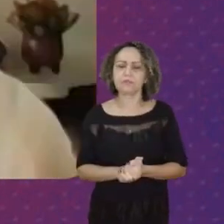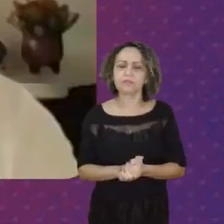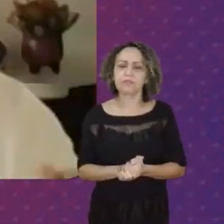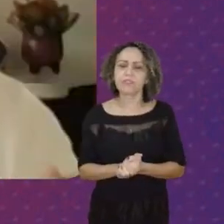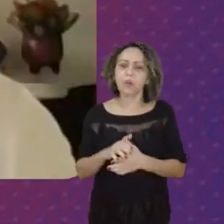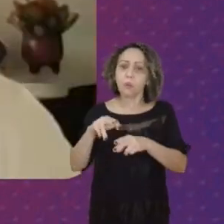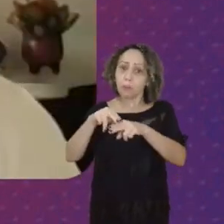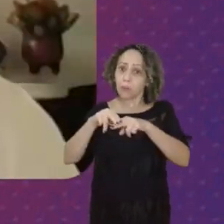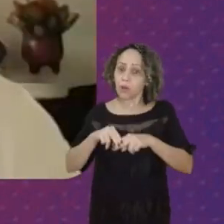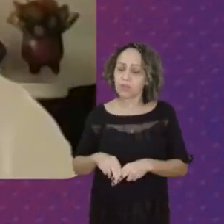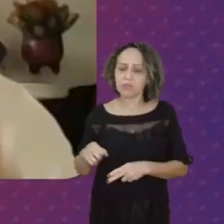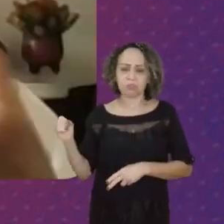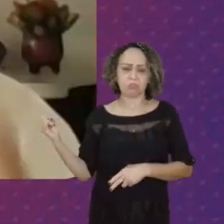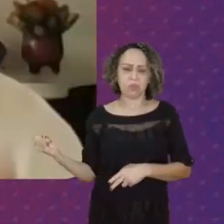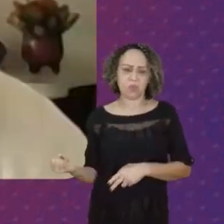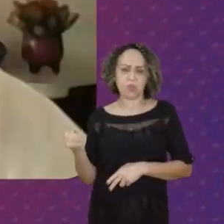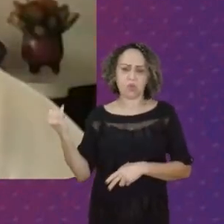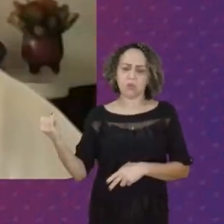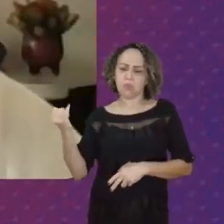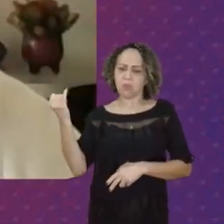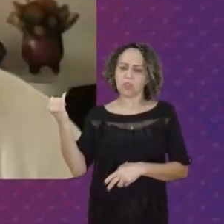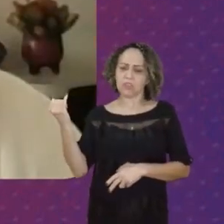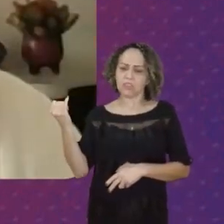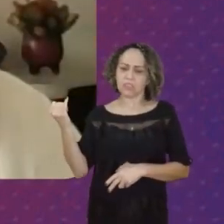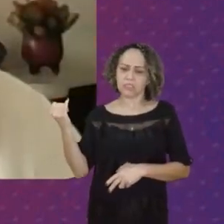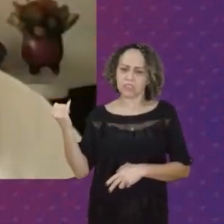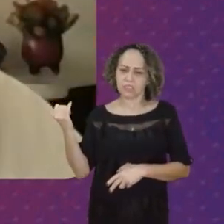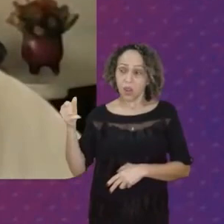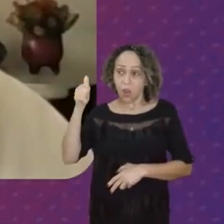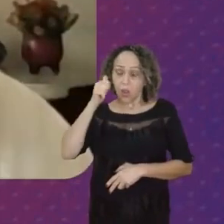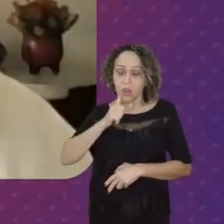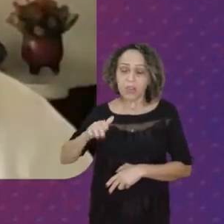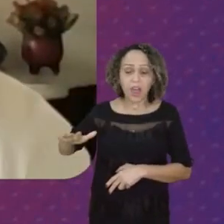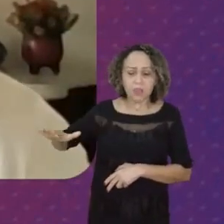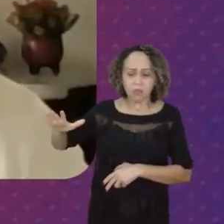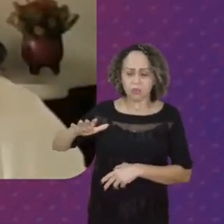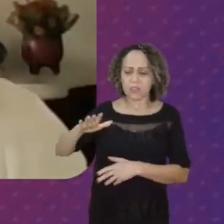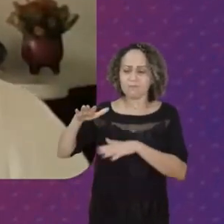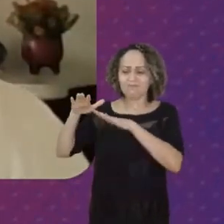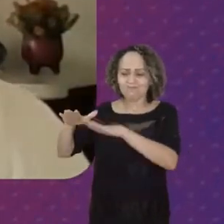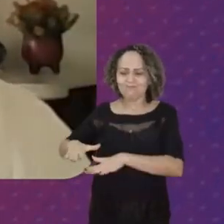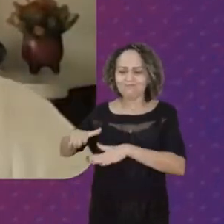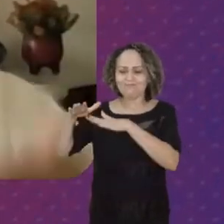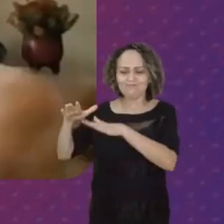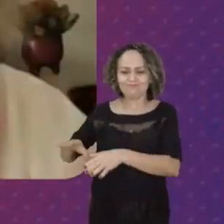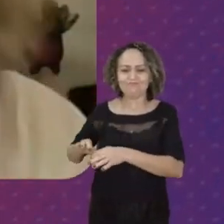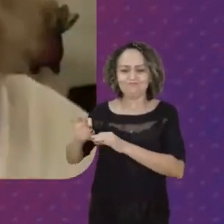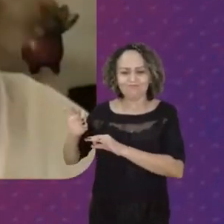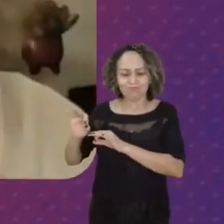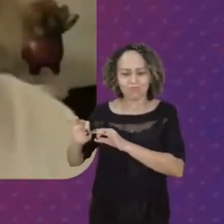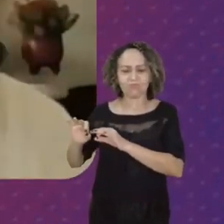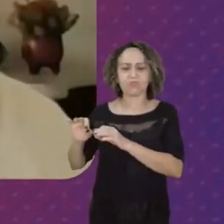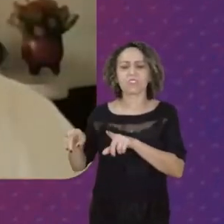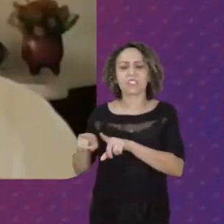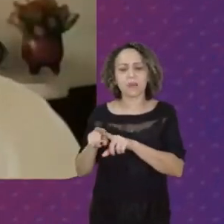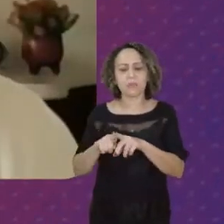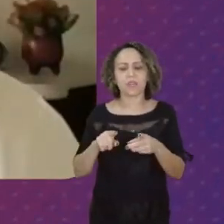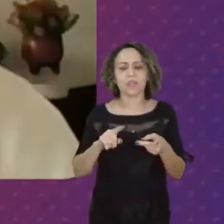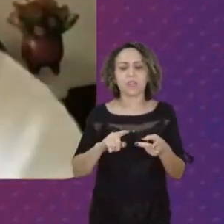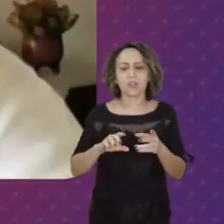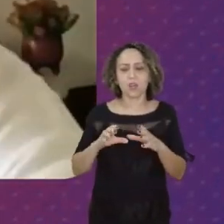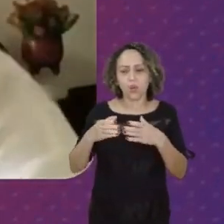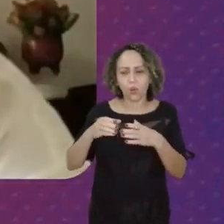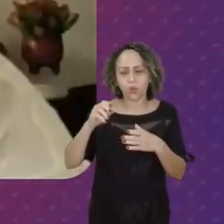é tão importante a organização das mulheres, a organização dos negros e